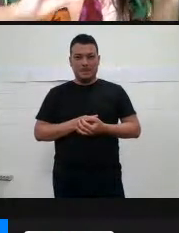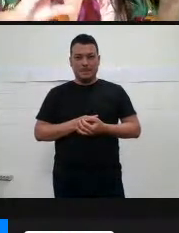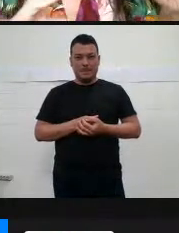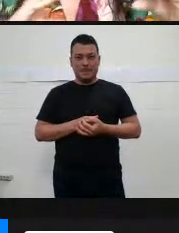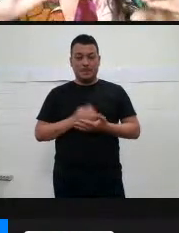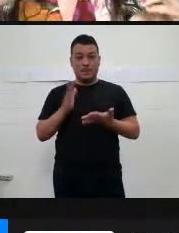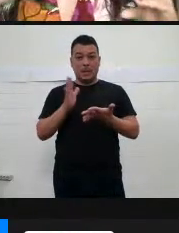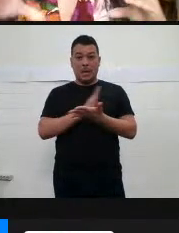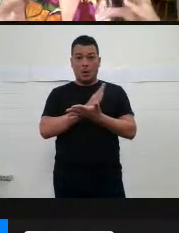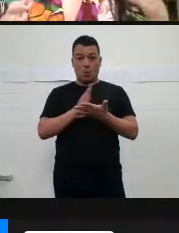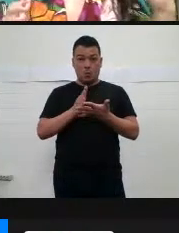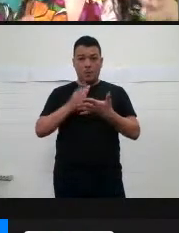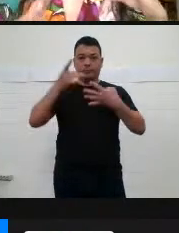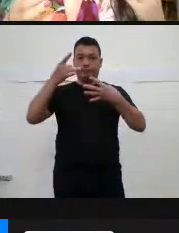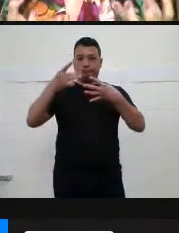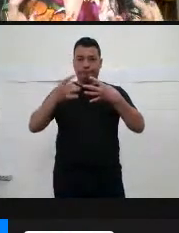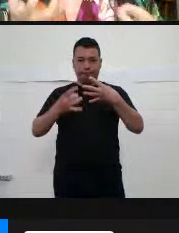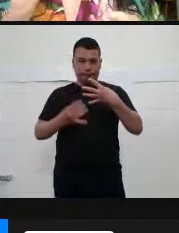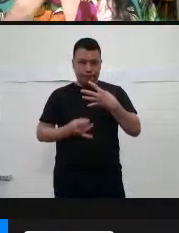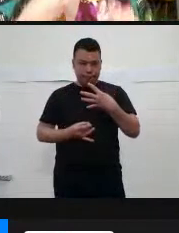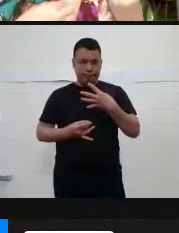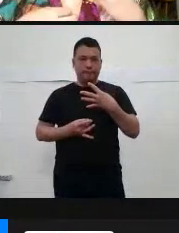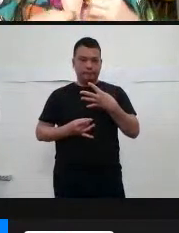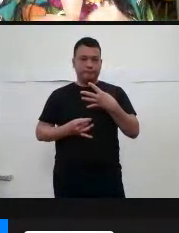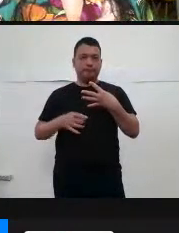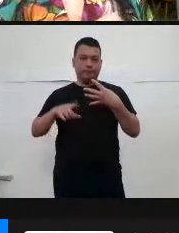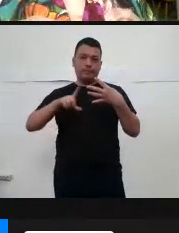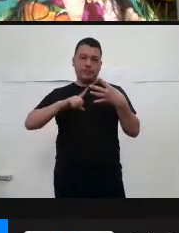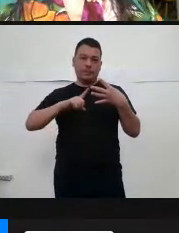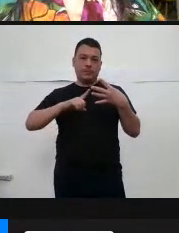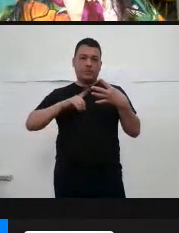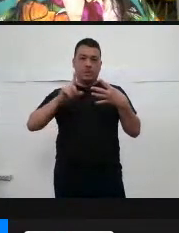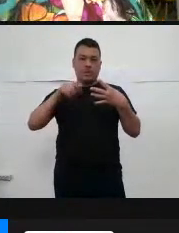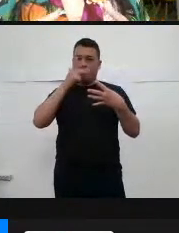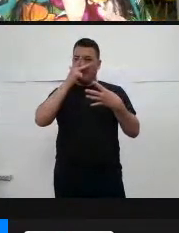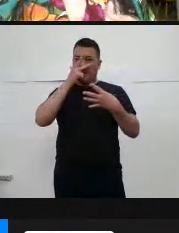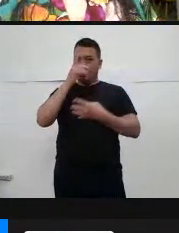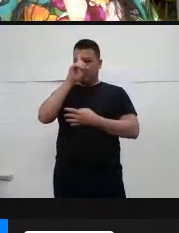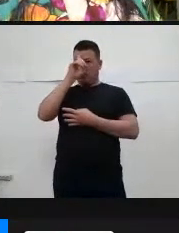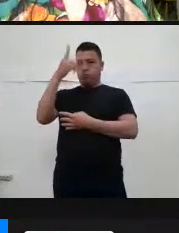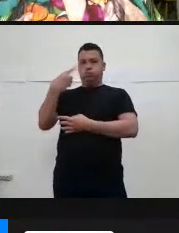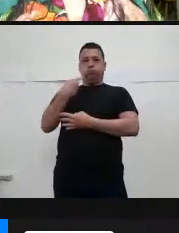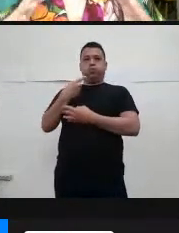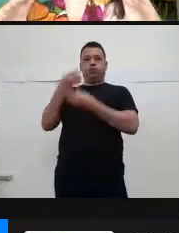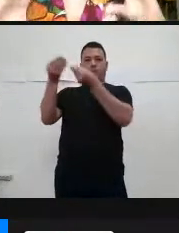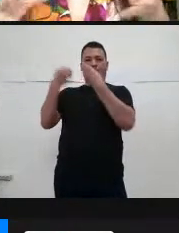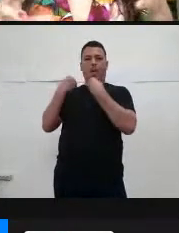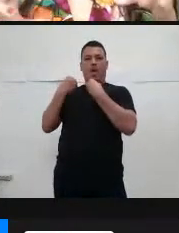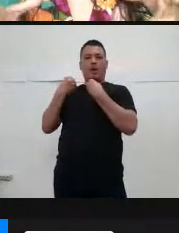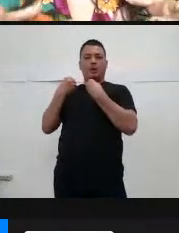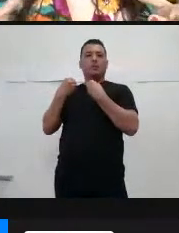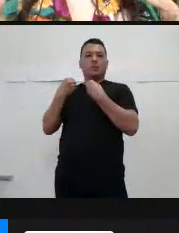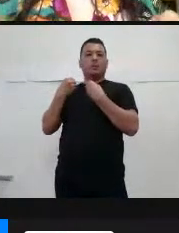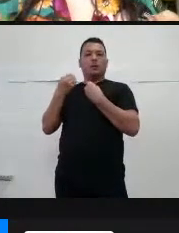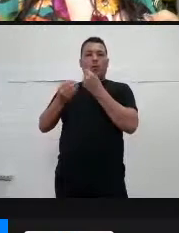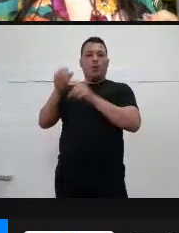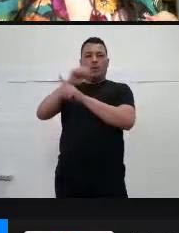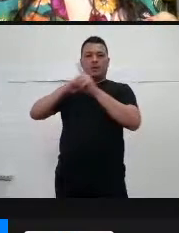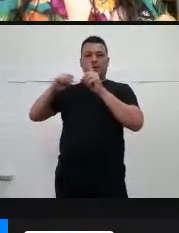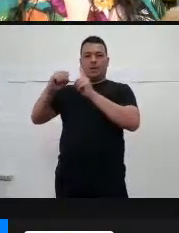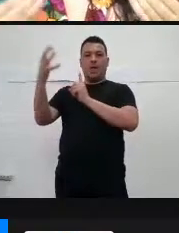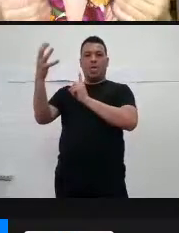algumas dimensões, né, que nos são dadas como algo que sempre foi